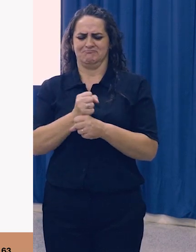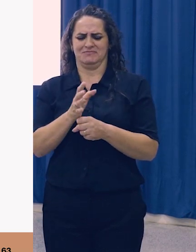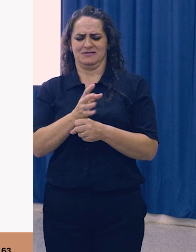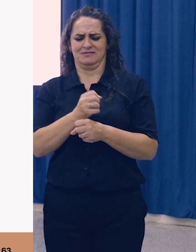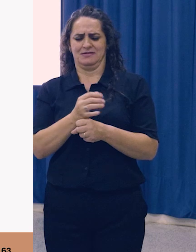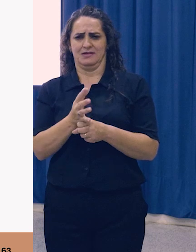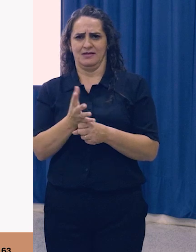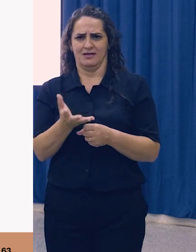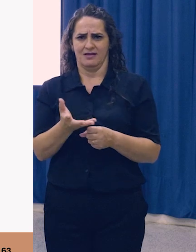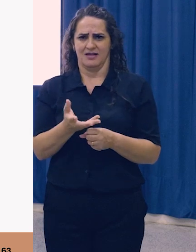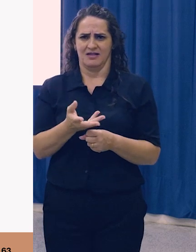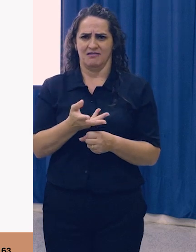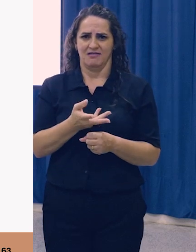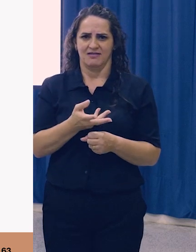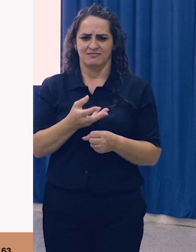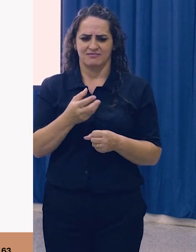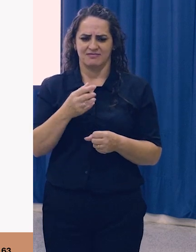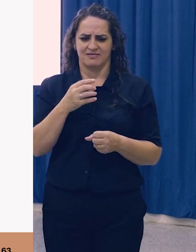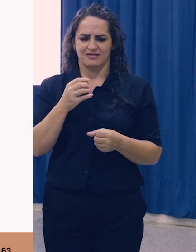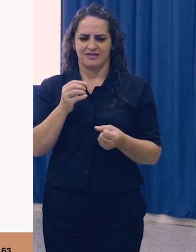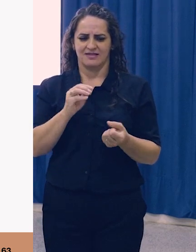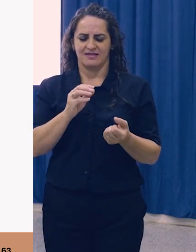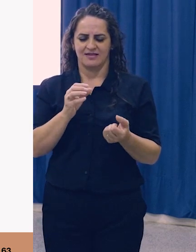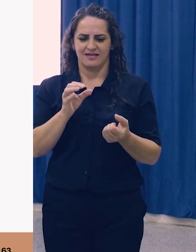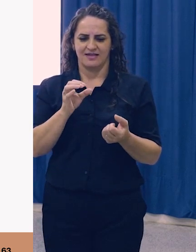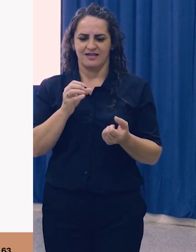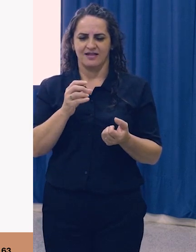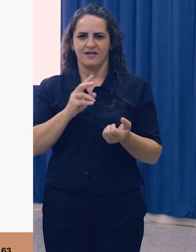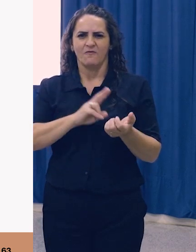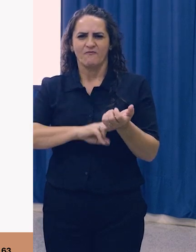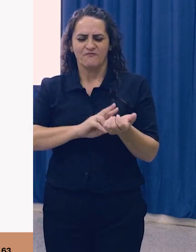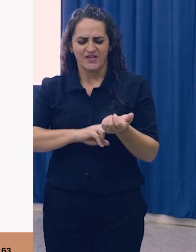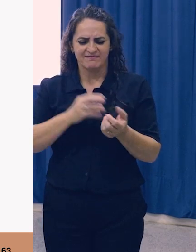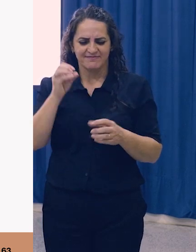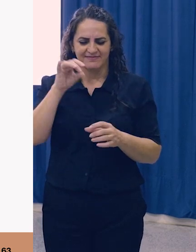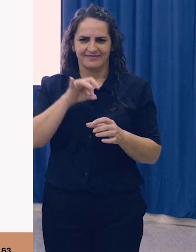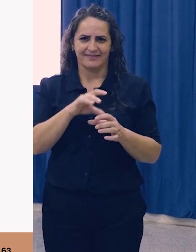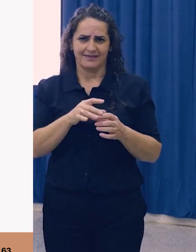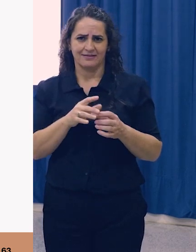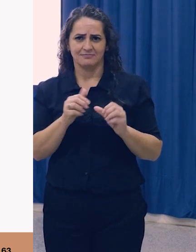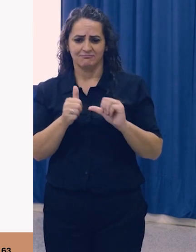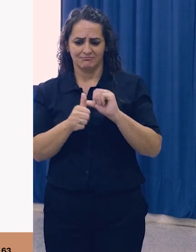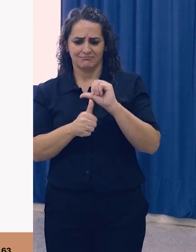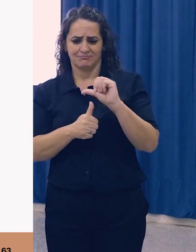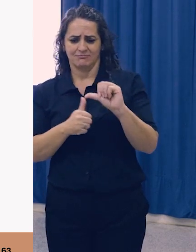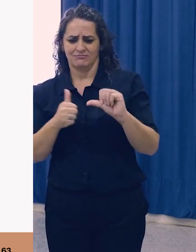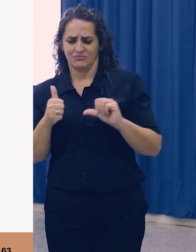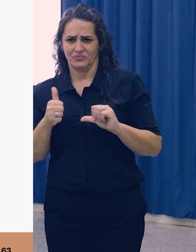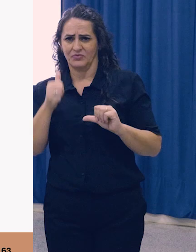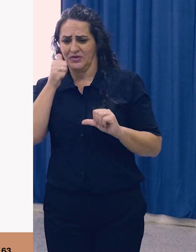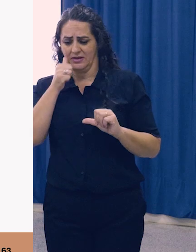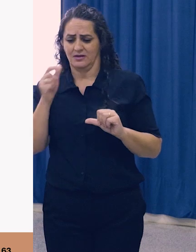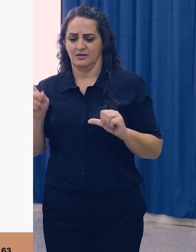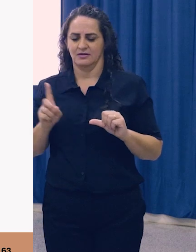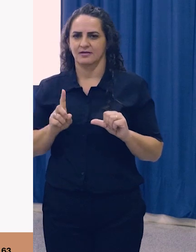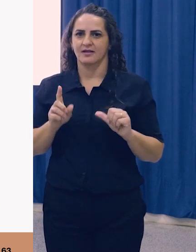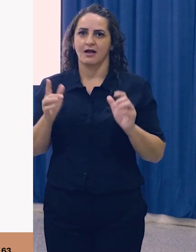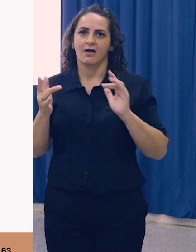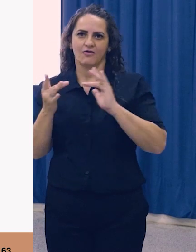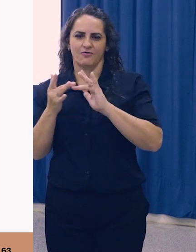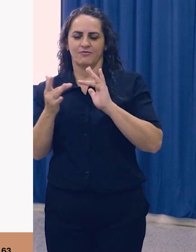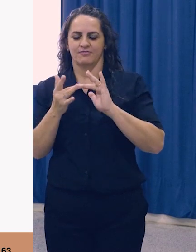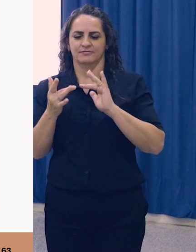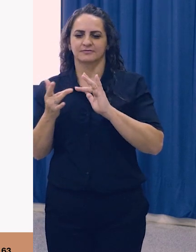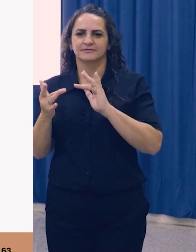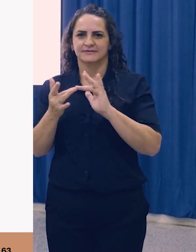Batata envenenada, ou que tem alguma coisa ali que transforma a protagonista. Então a gente entrou em contato com vários artistas